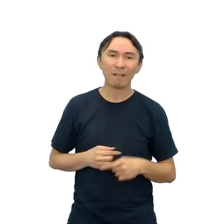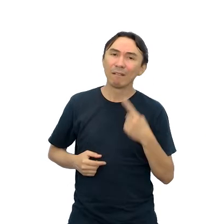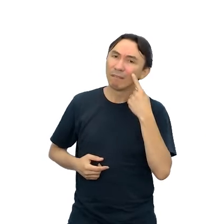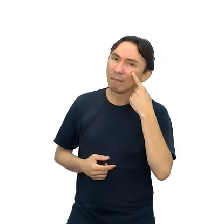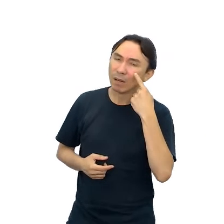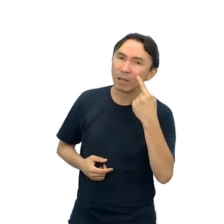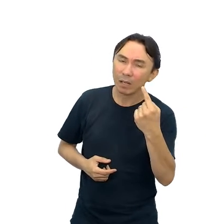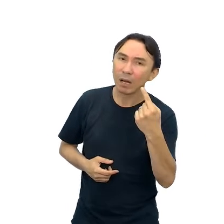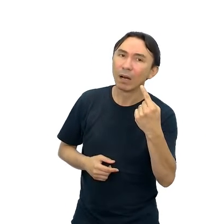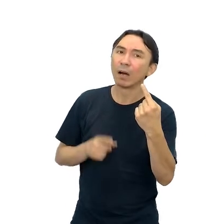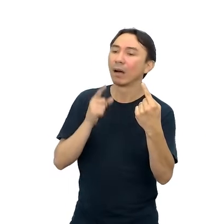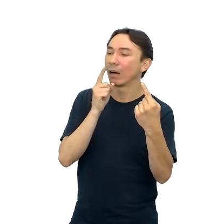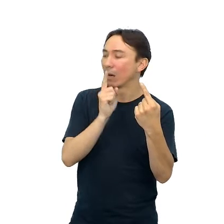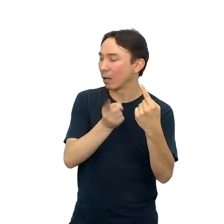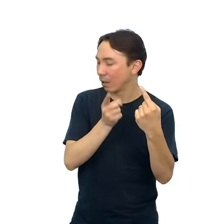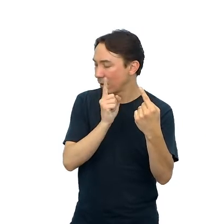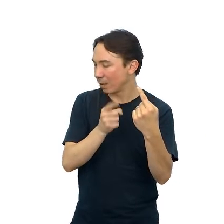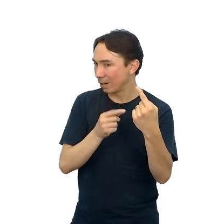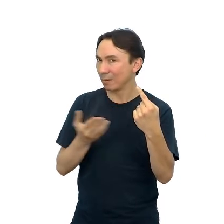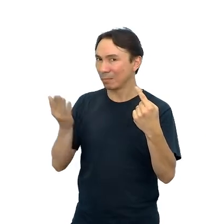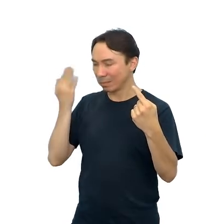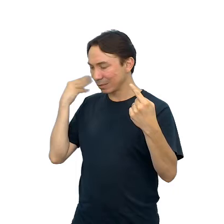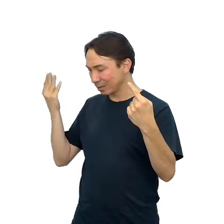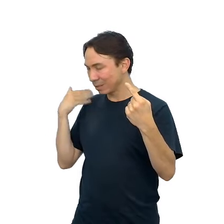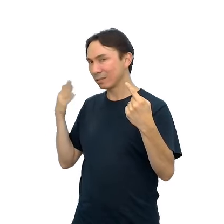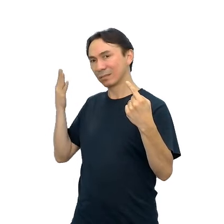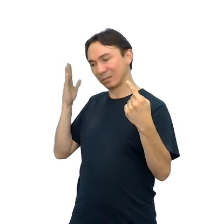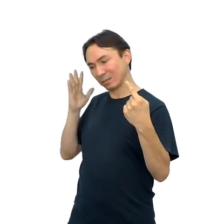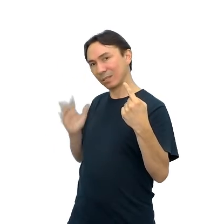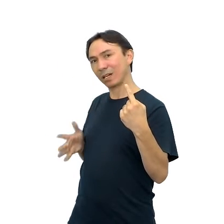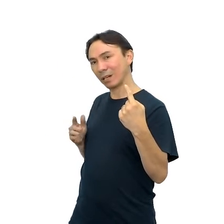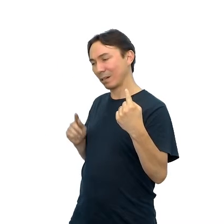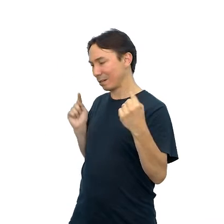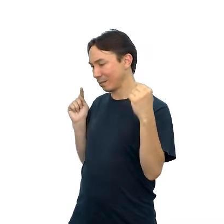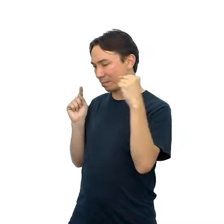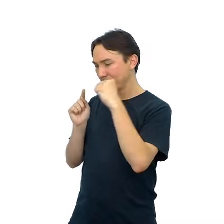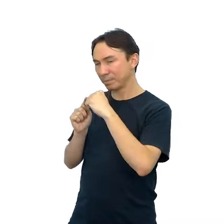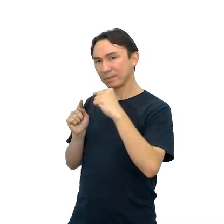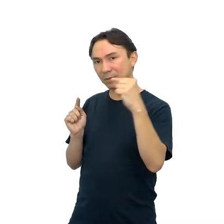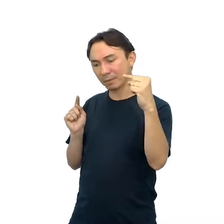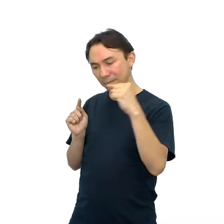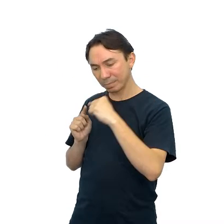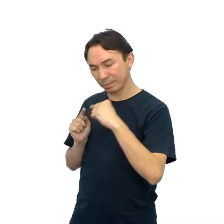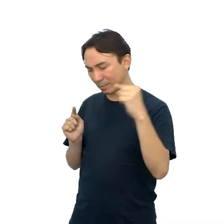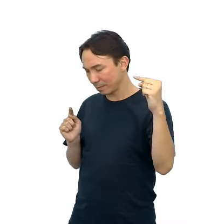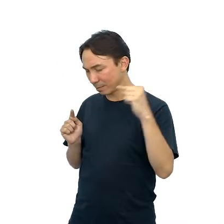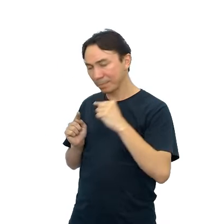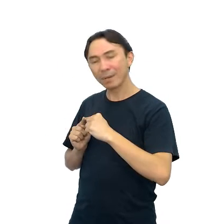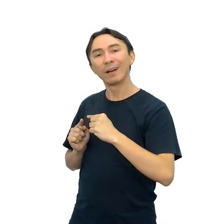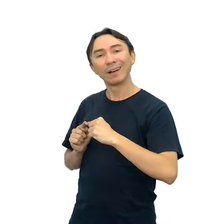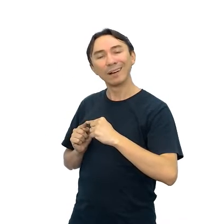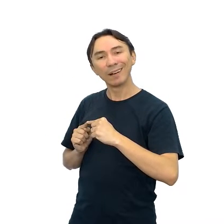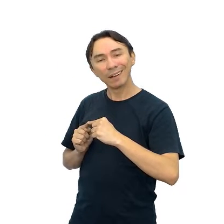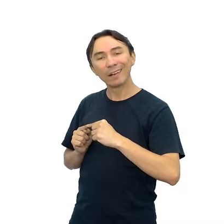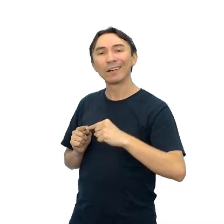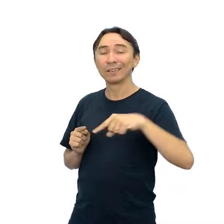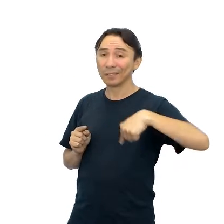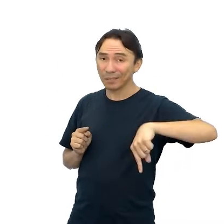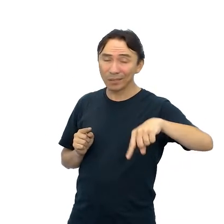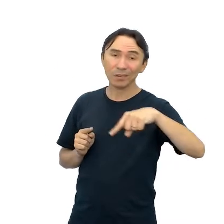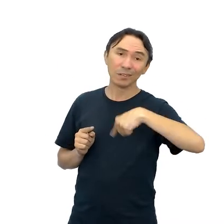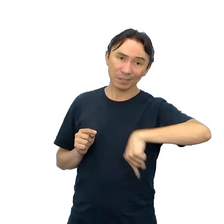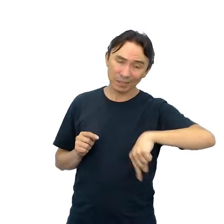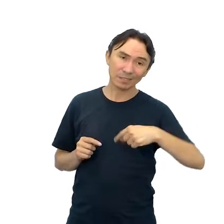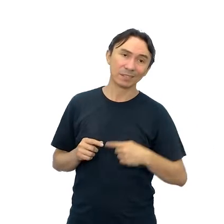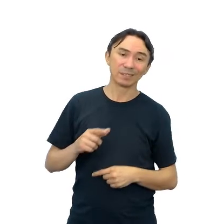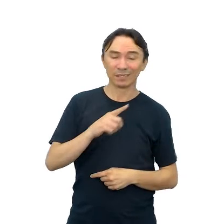que nós já trabalhamos, para que a gente possa trabalhar esse processo